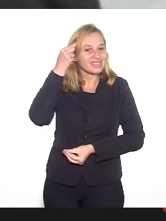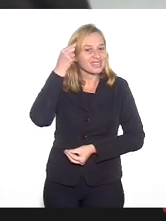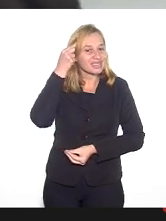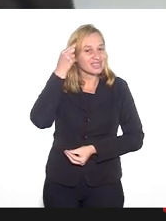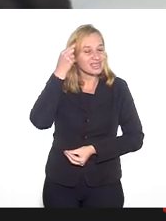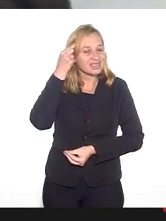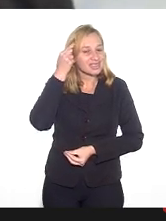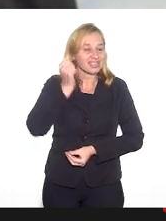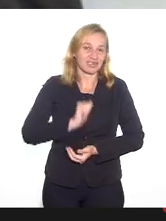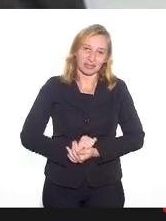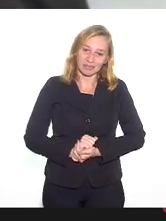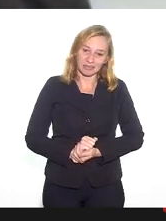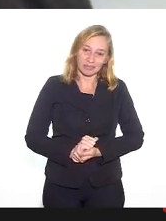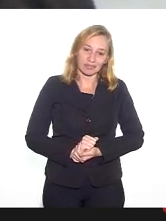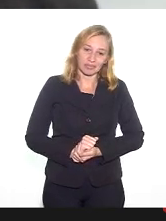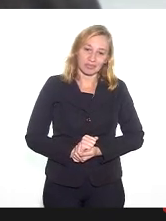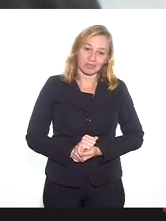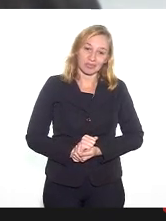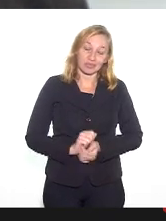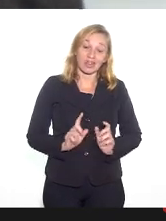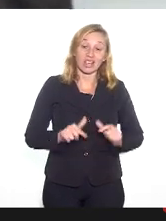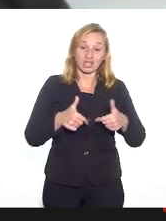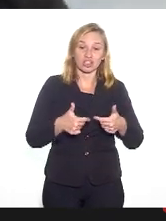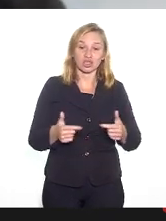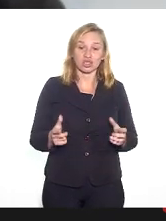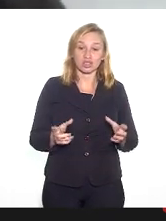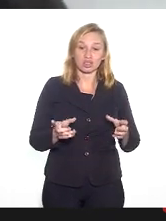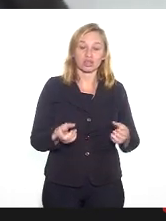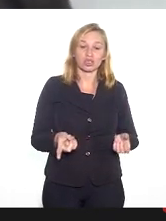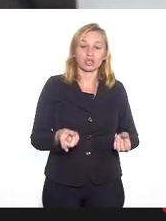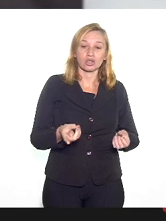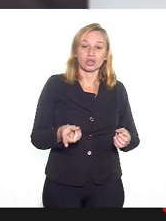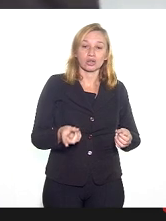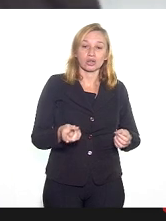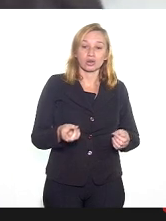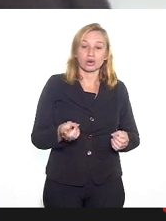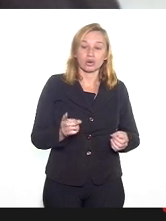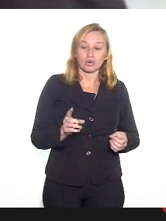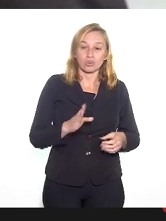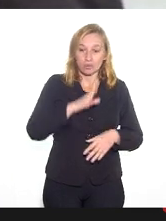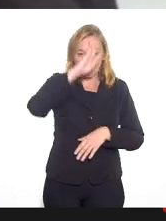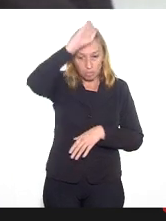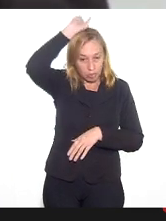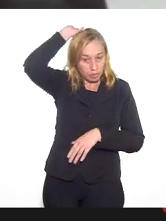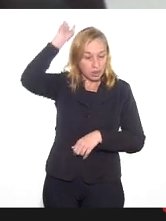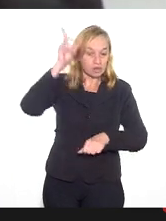que diz respeito aos bombeiros temporários. Então, vou passar, conforme